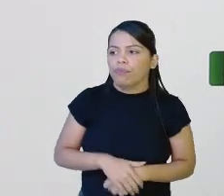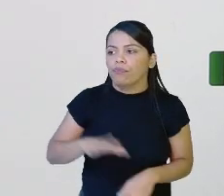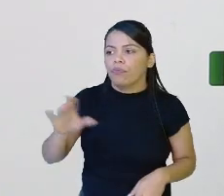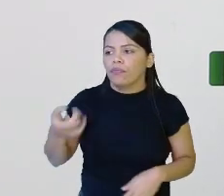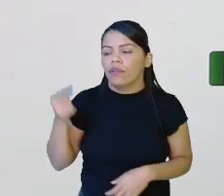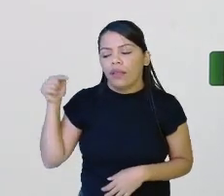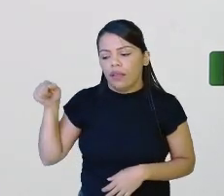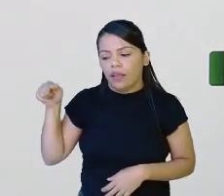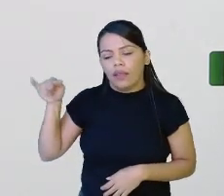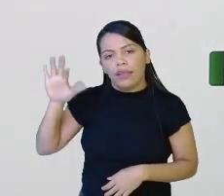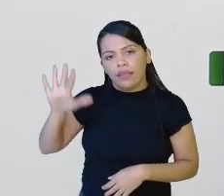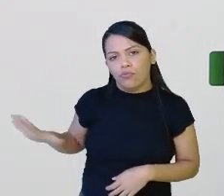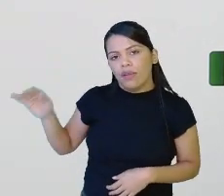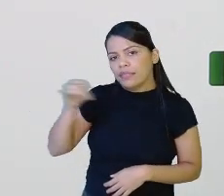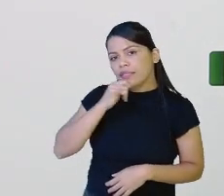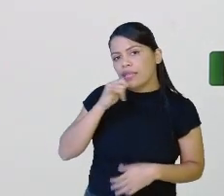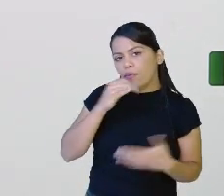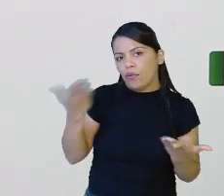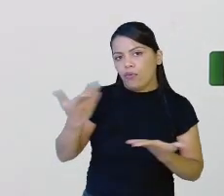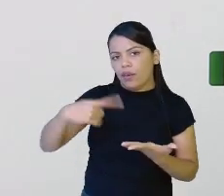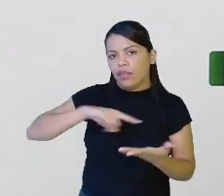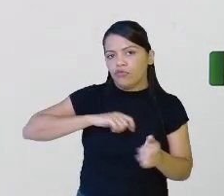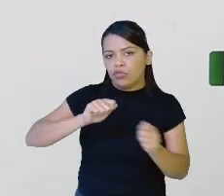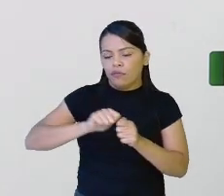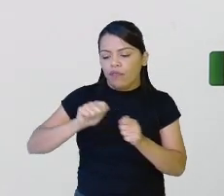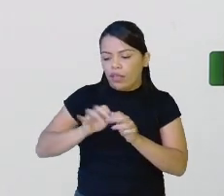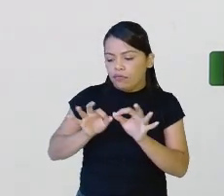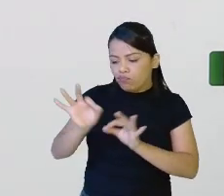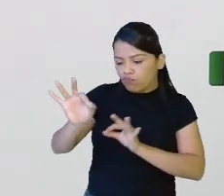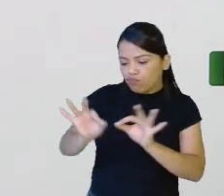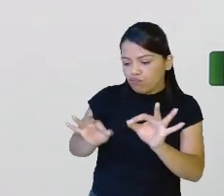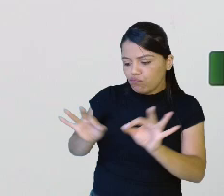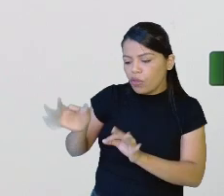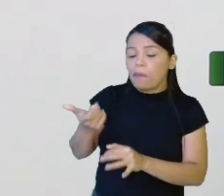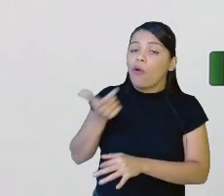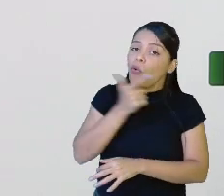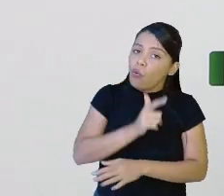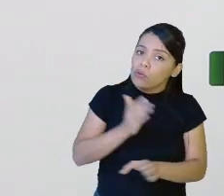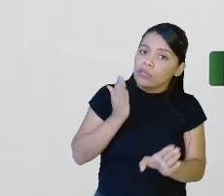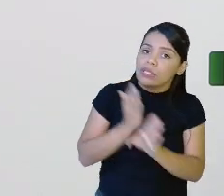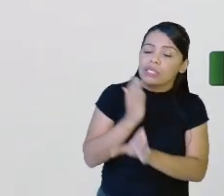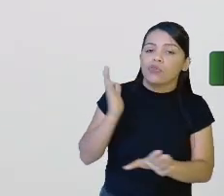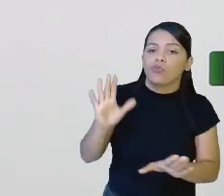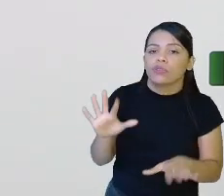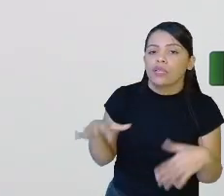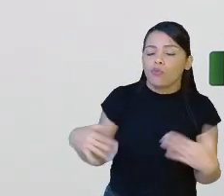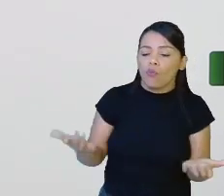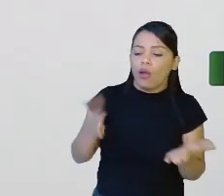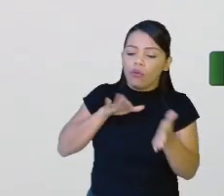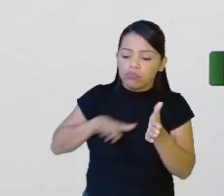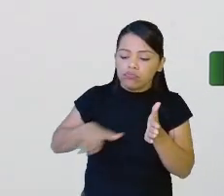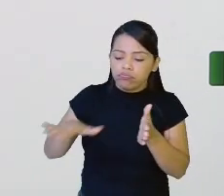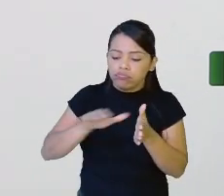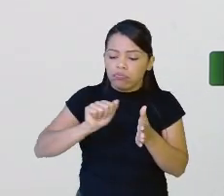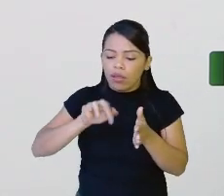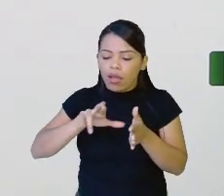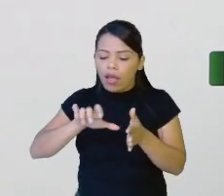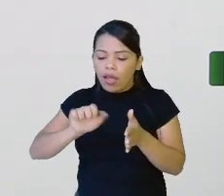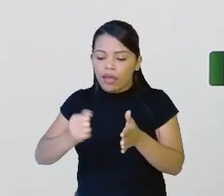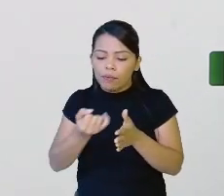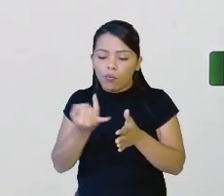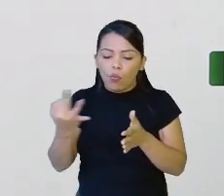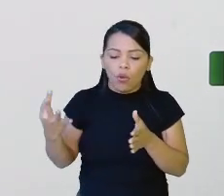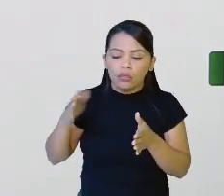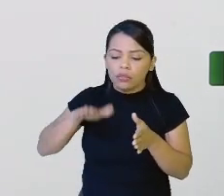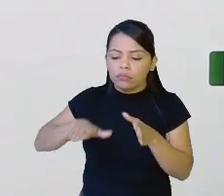nela que a gente faz a nossa medição diária. Para eu conseguir comprar a quantidade certa de